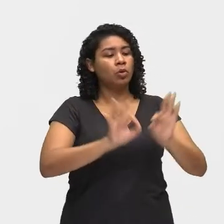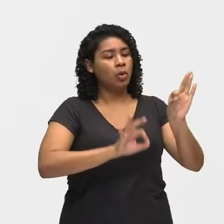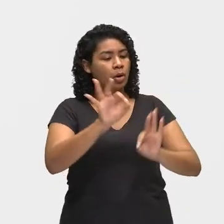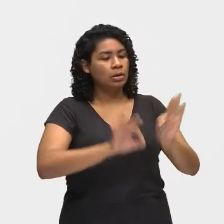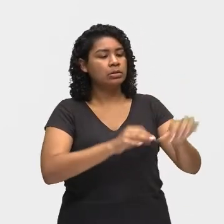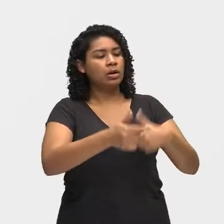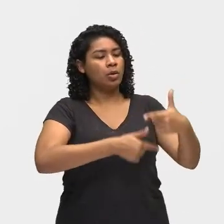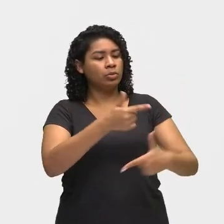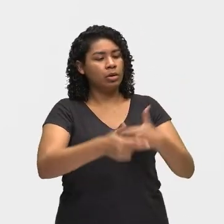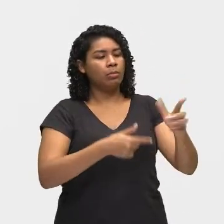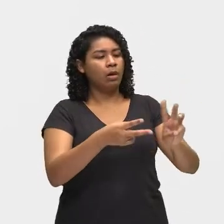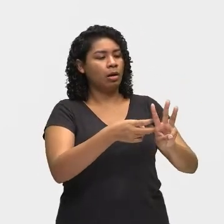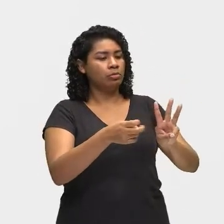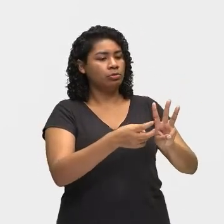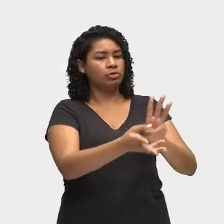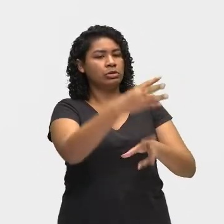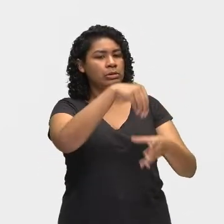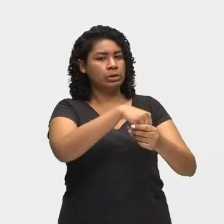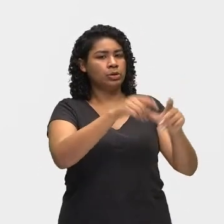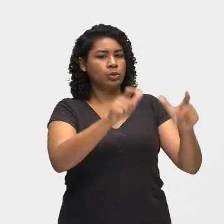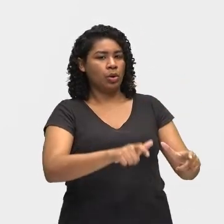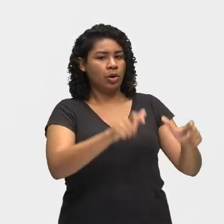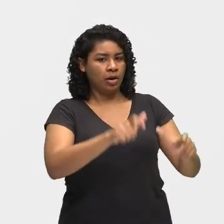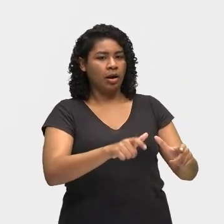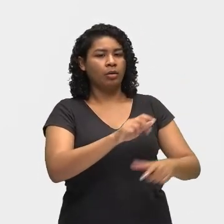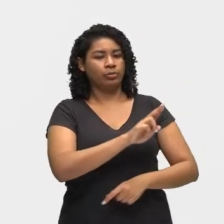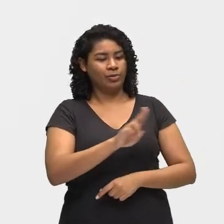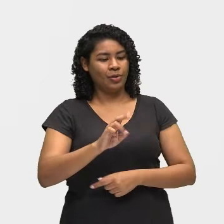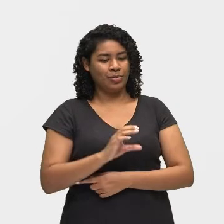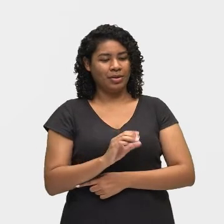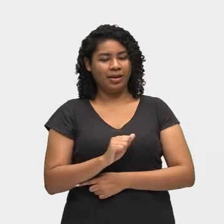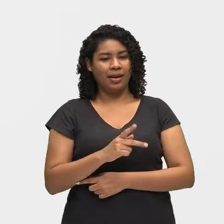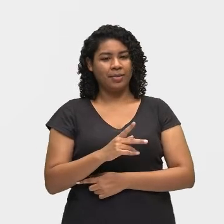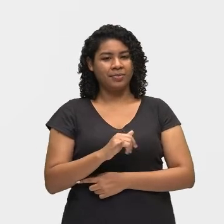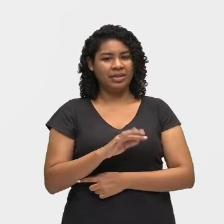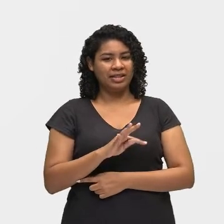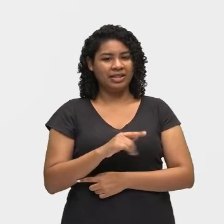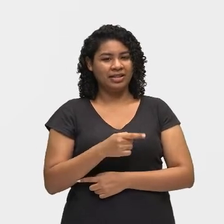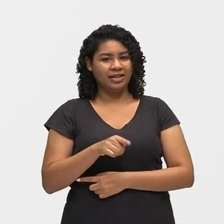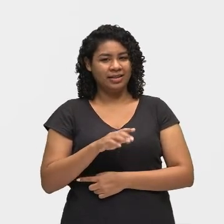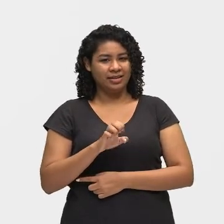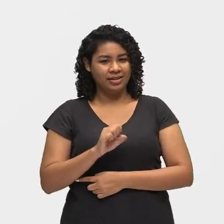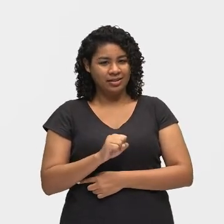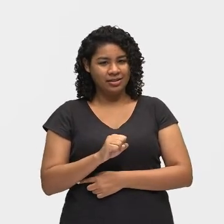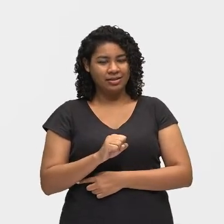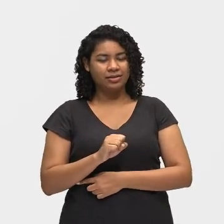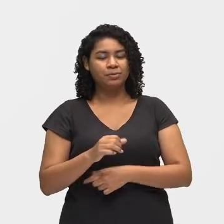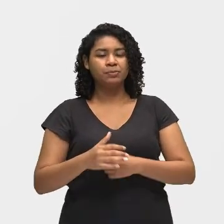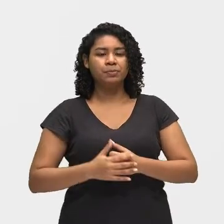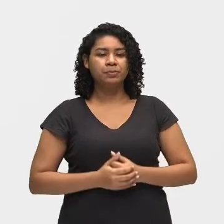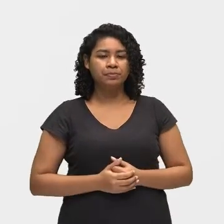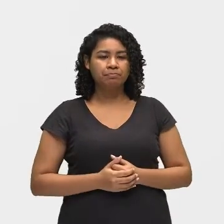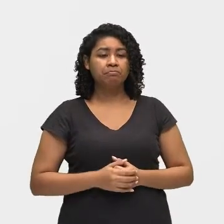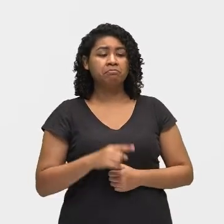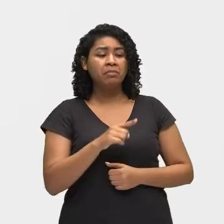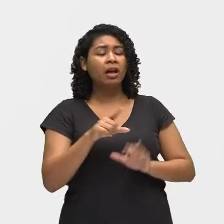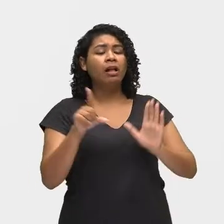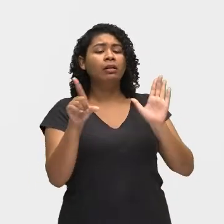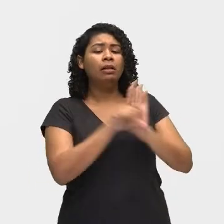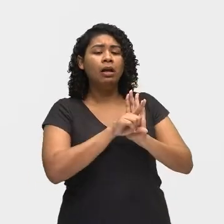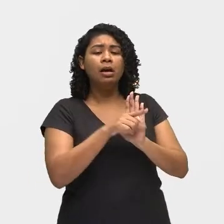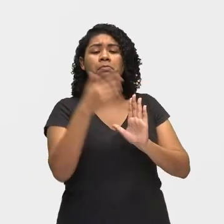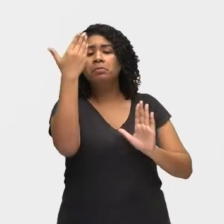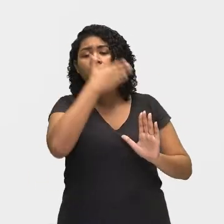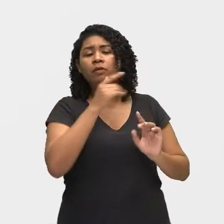na região, denominado capitães de aldeia. Segundo essa lei, cada